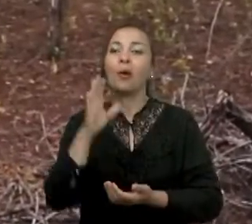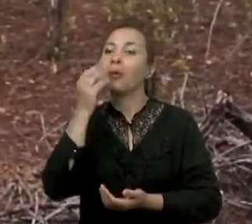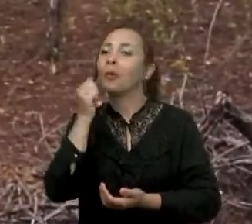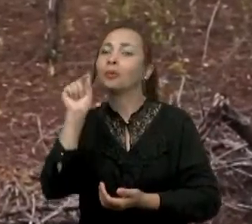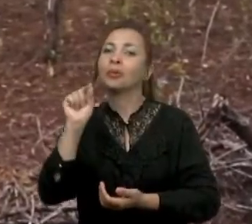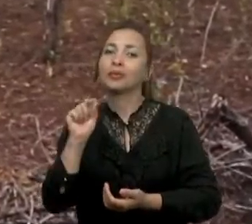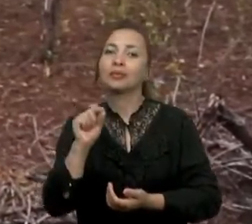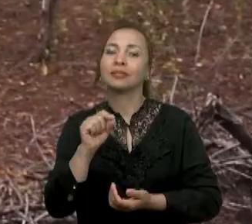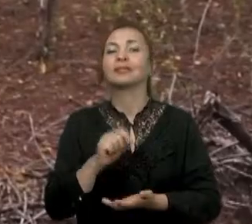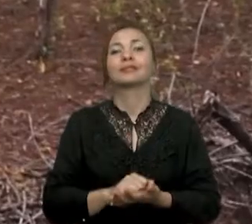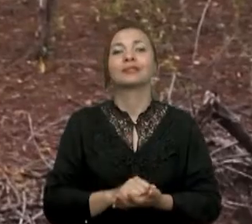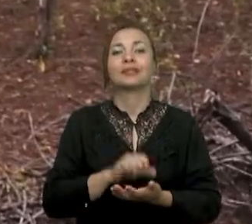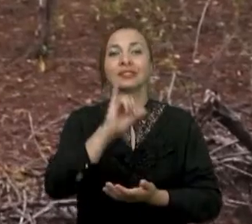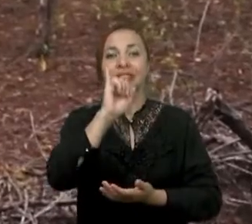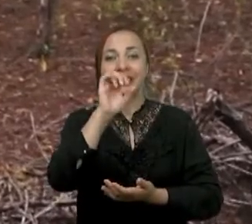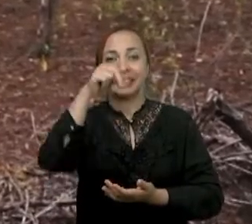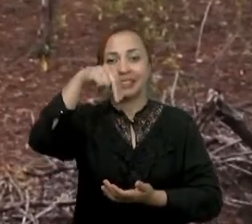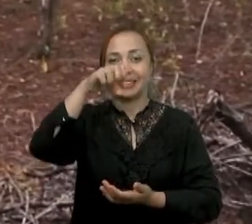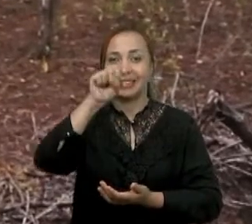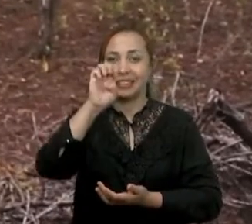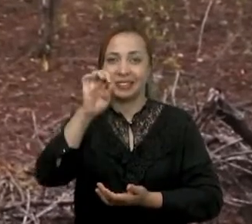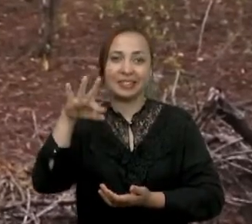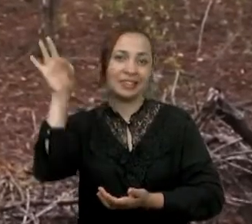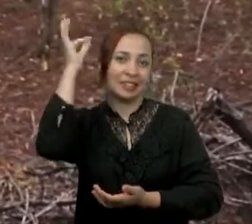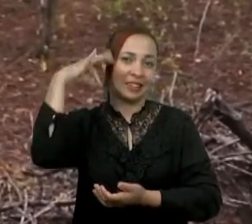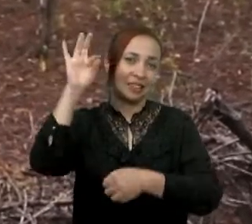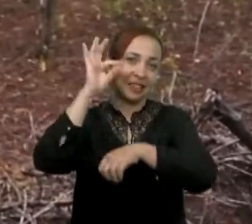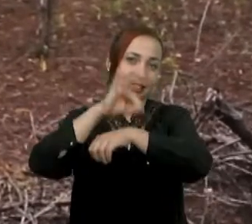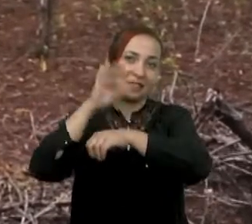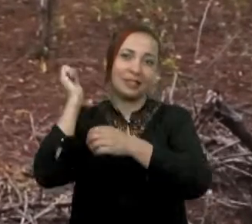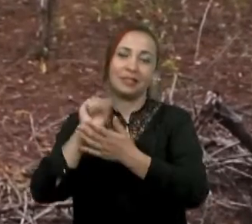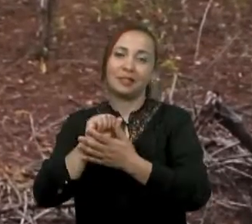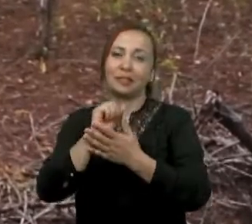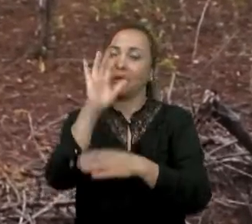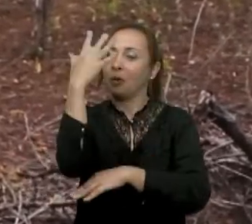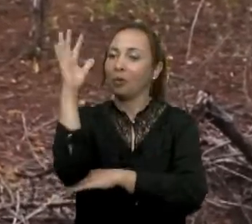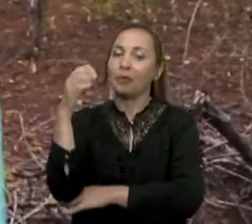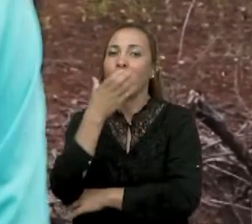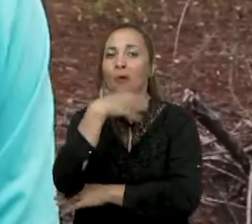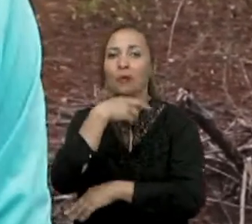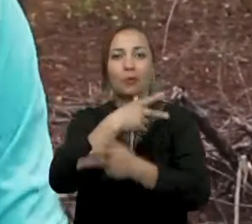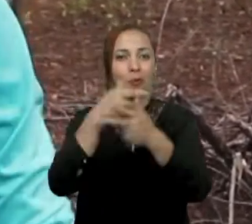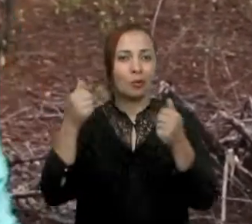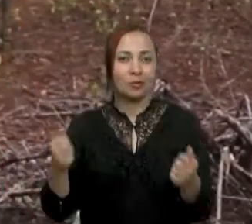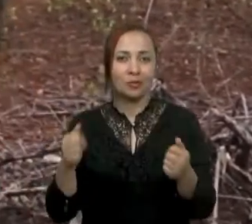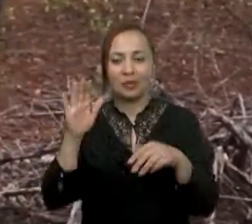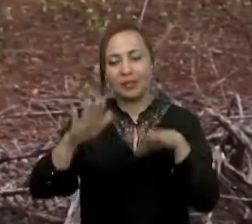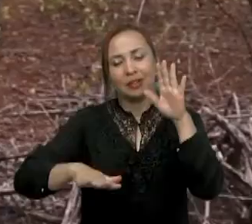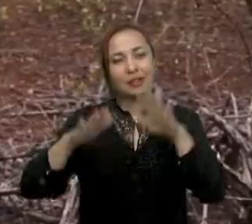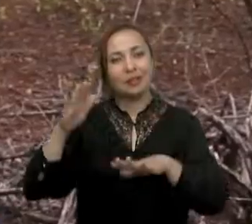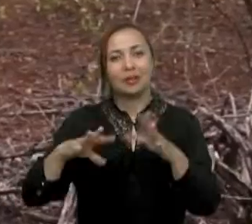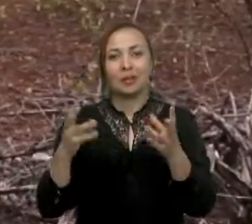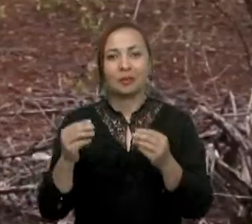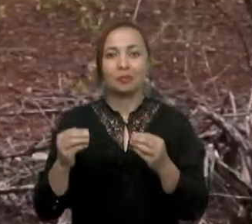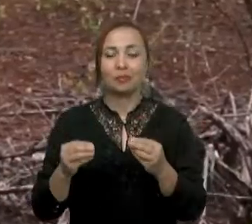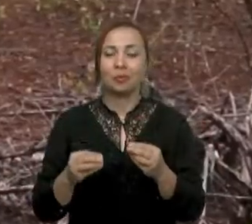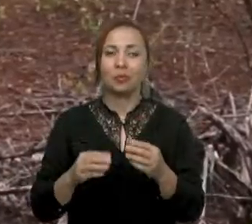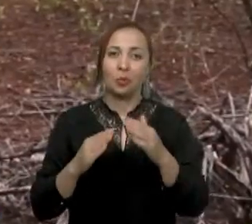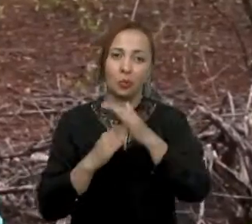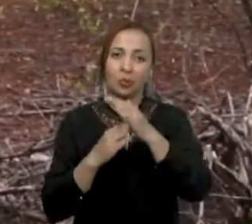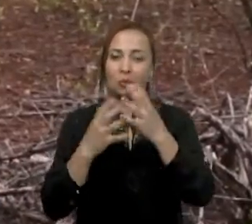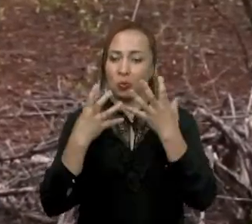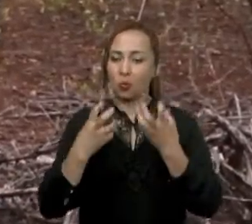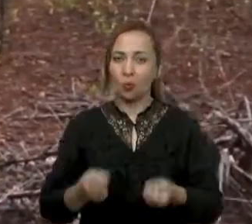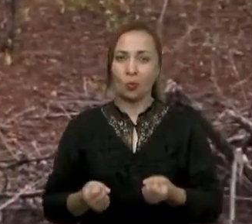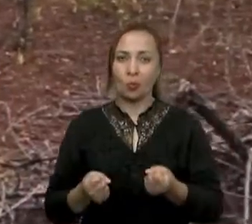é incerto é isso com a mata fruta isso vai variar muito período de